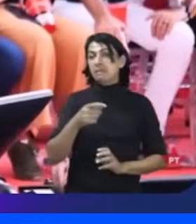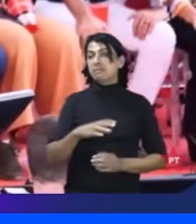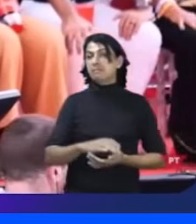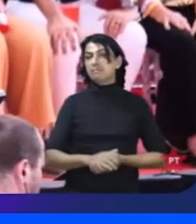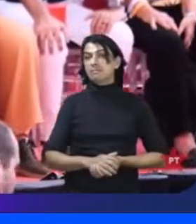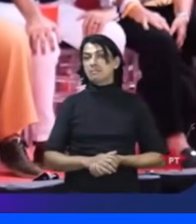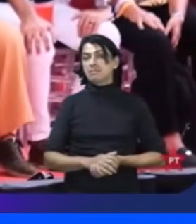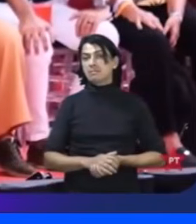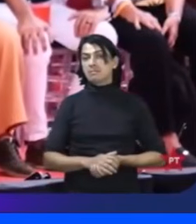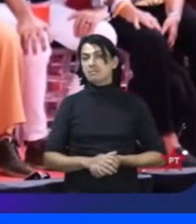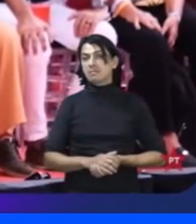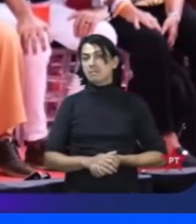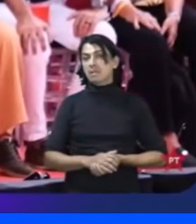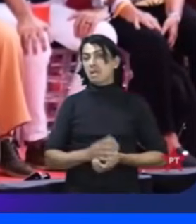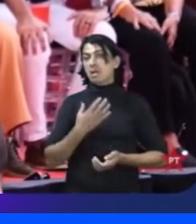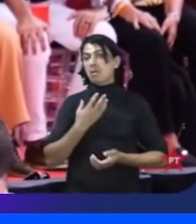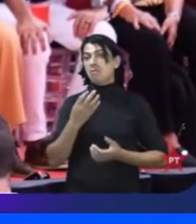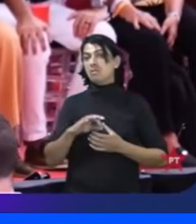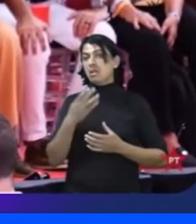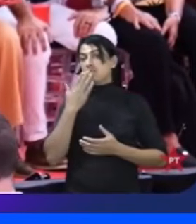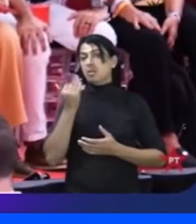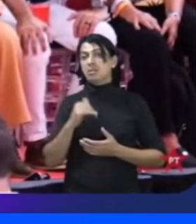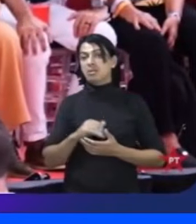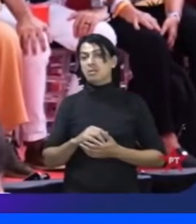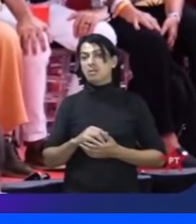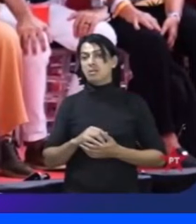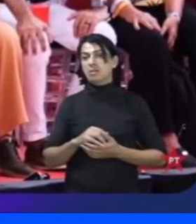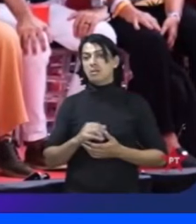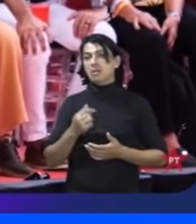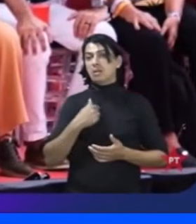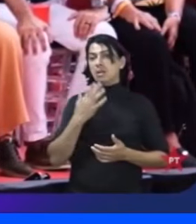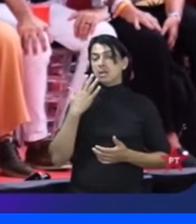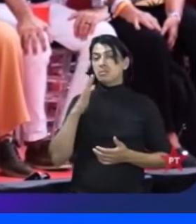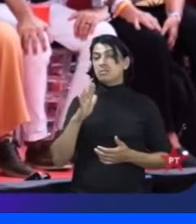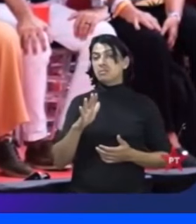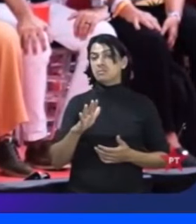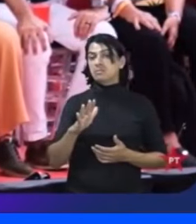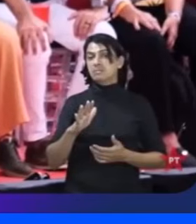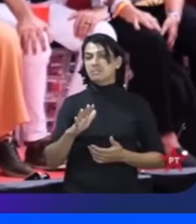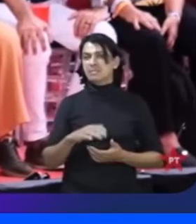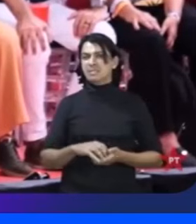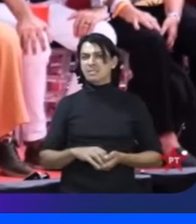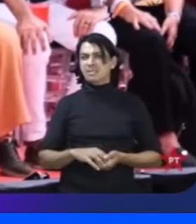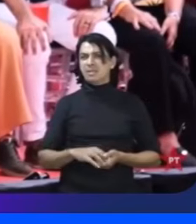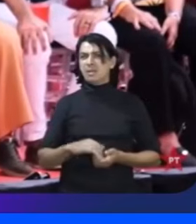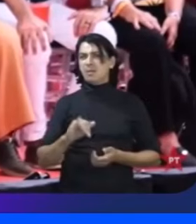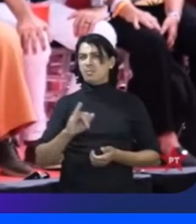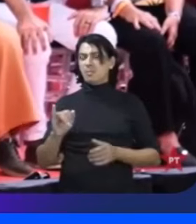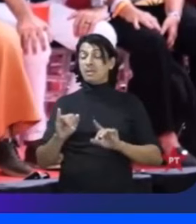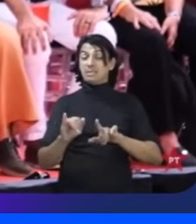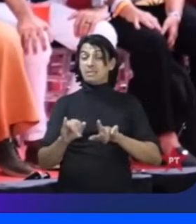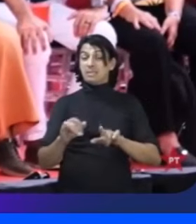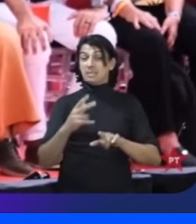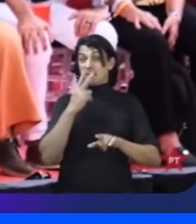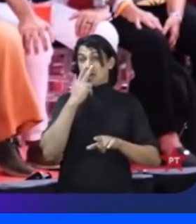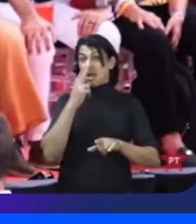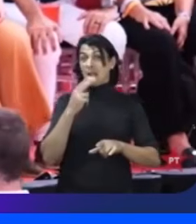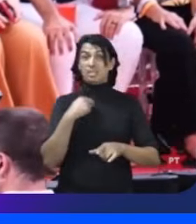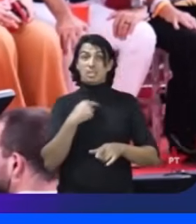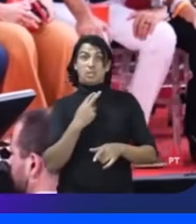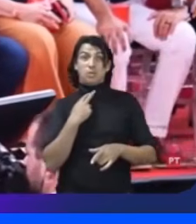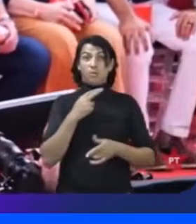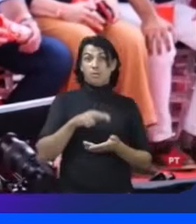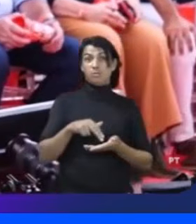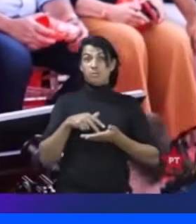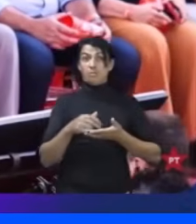coisa chata. Eu sei que tem como ele fica chateado eu estar falando isso aqui. Mas se vocês acham que eu sou pai e eu não posso falar, aonde é que eu